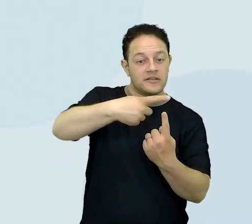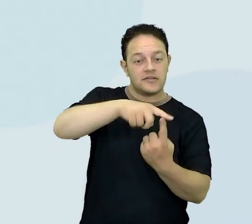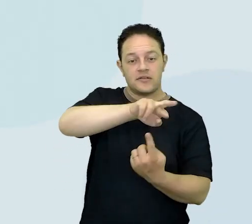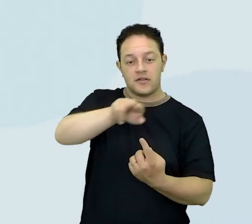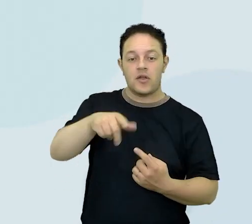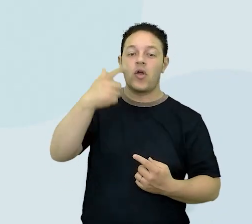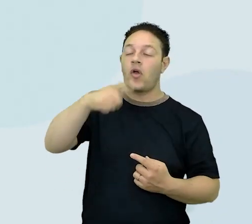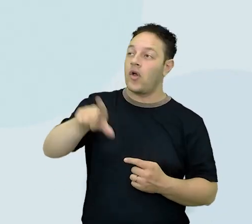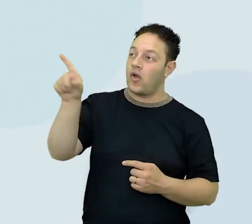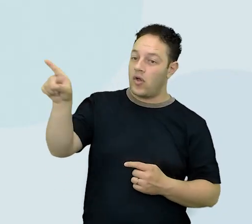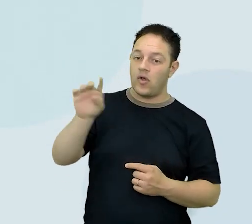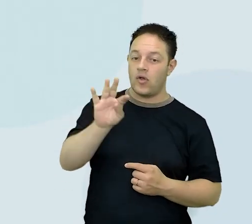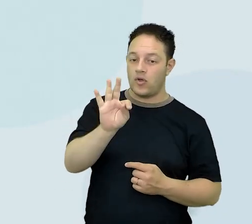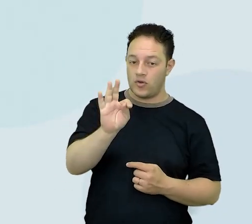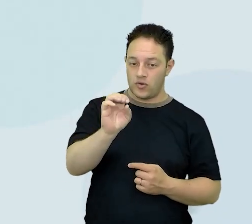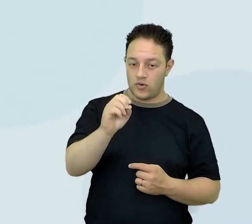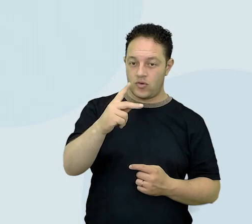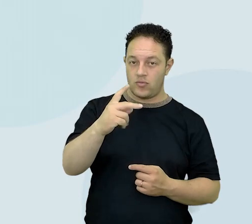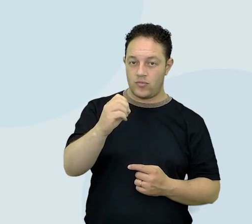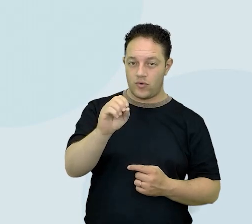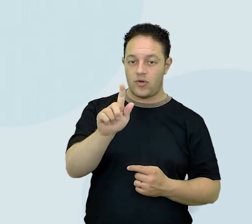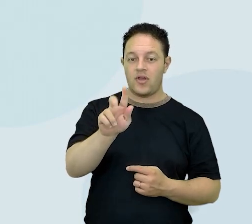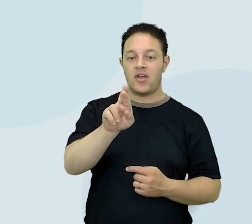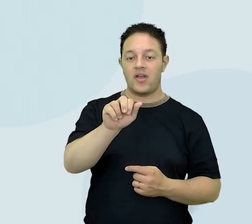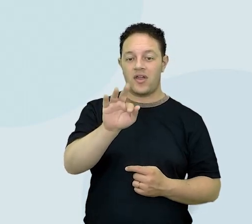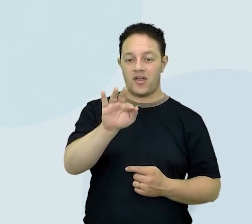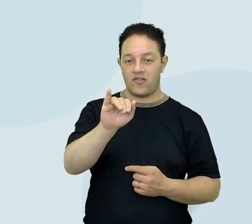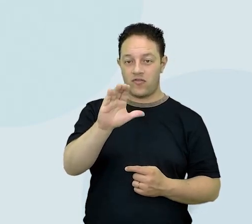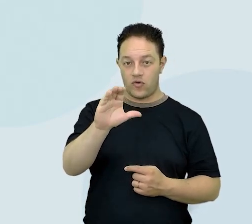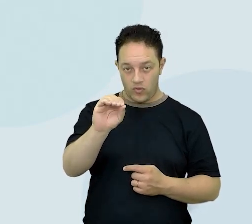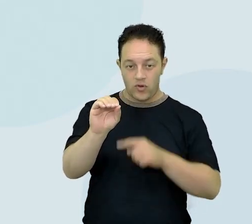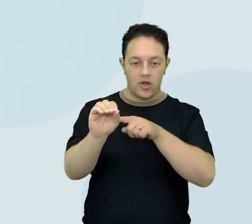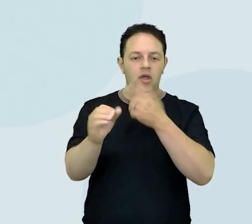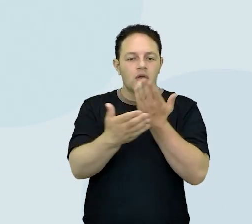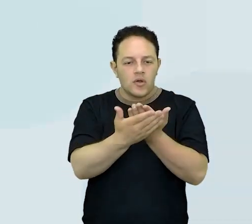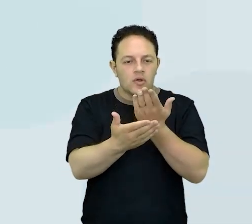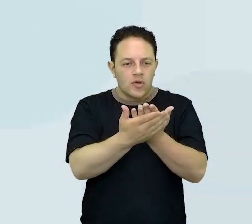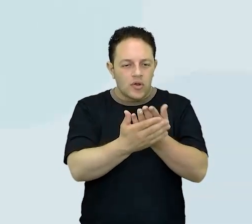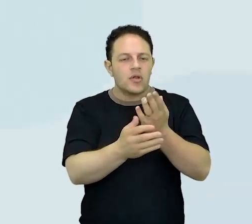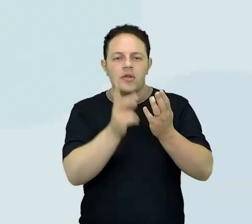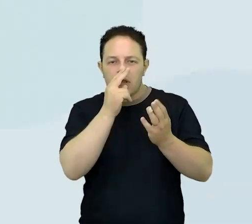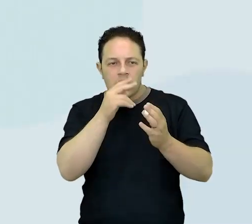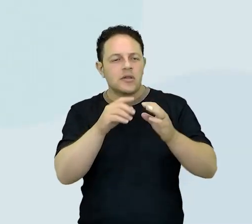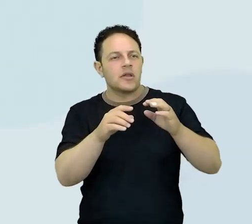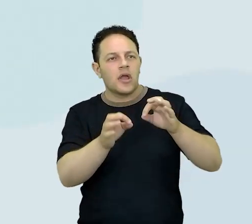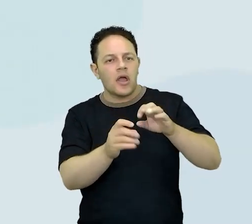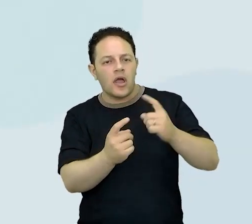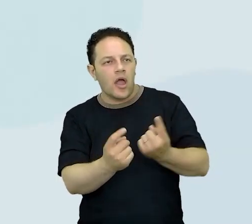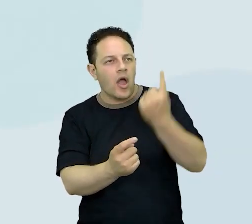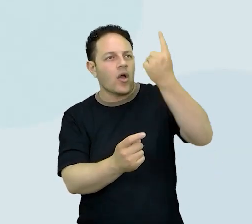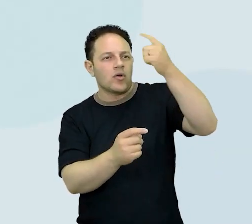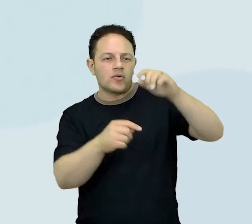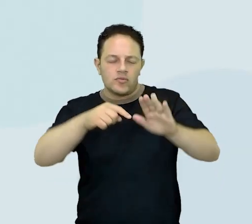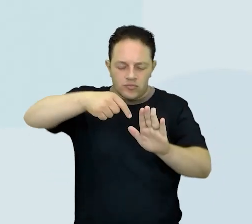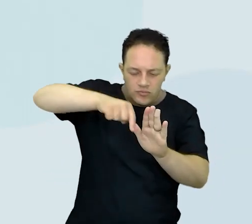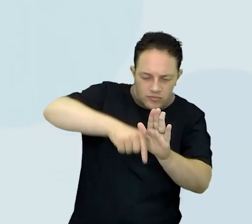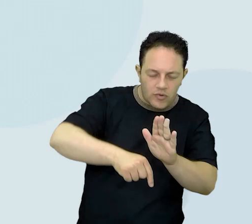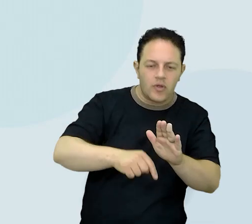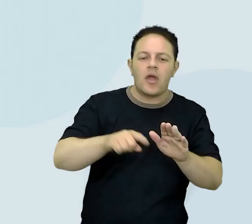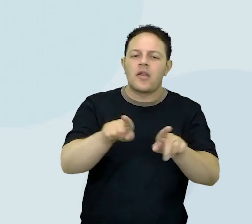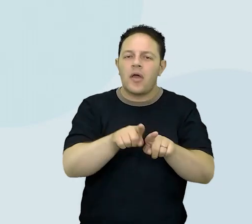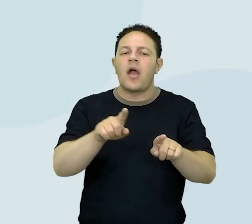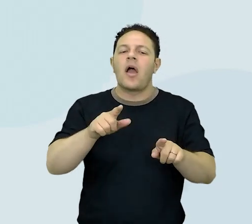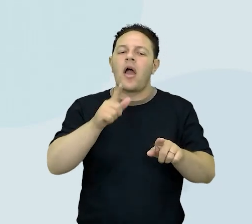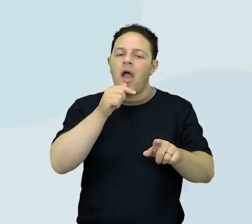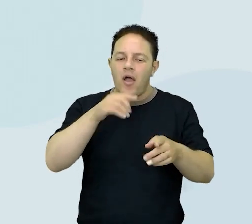mapa, nós temos o mapa topográfico, que estuda o relevo em níveis de altura e também inclui aí os